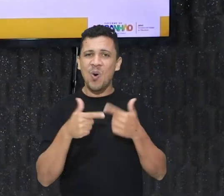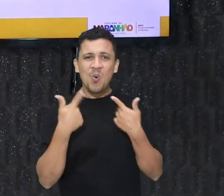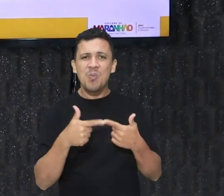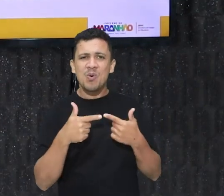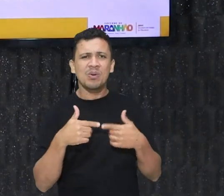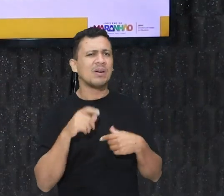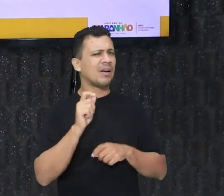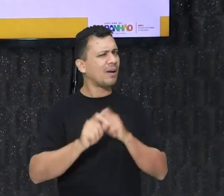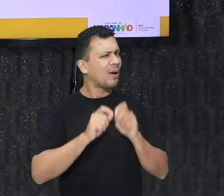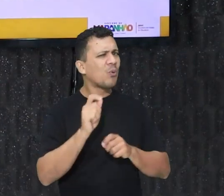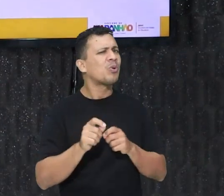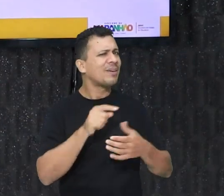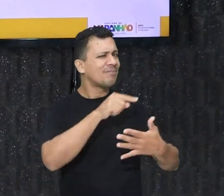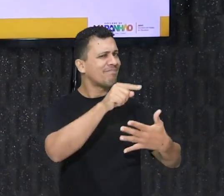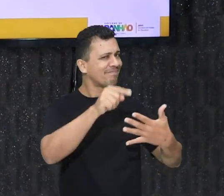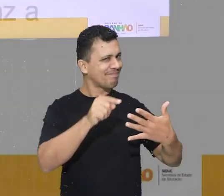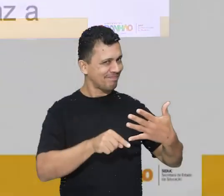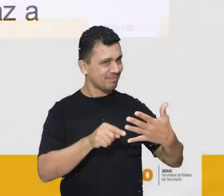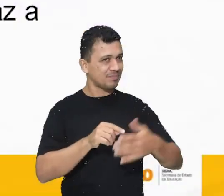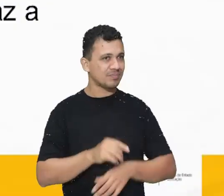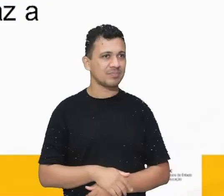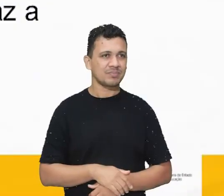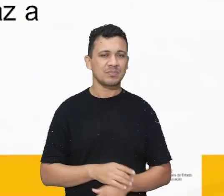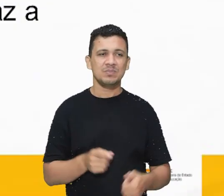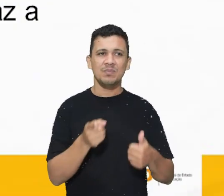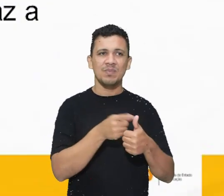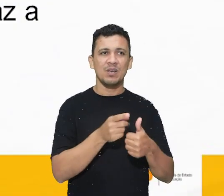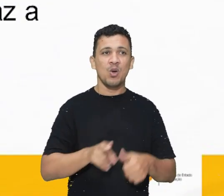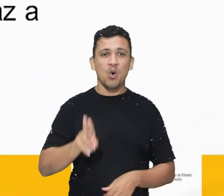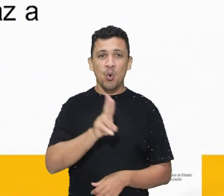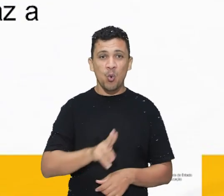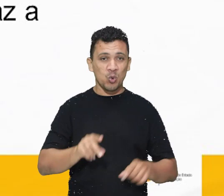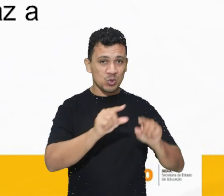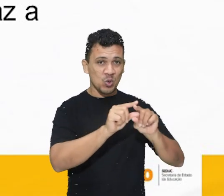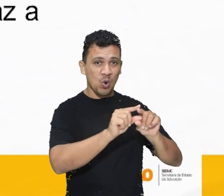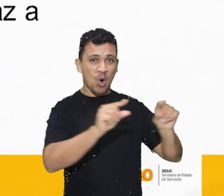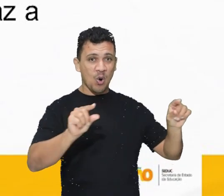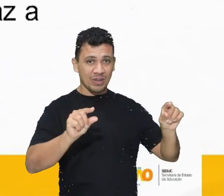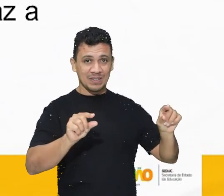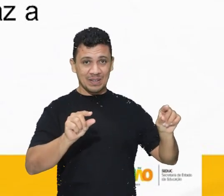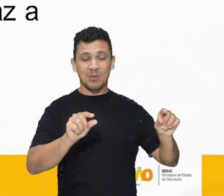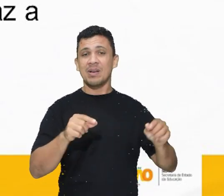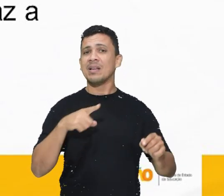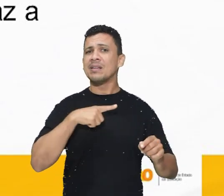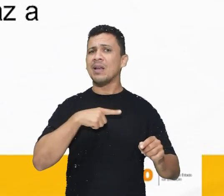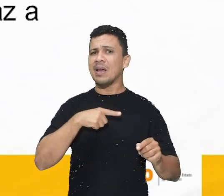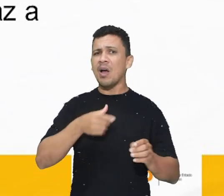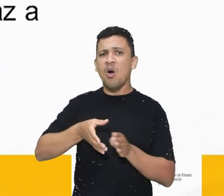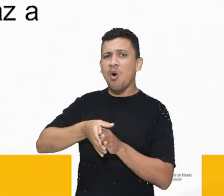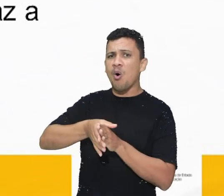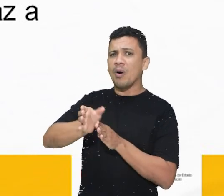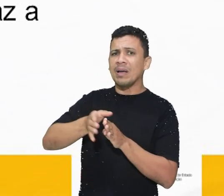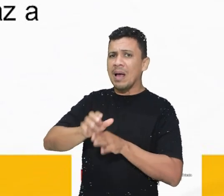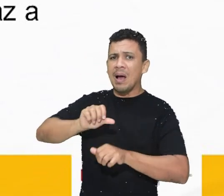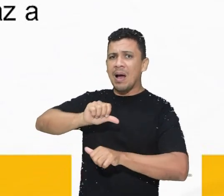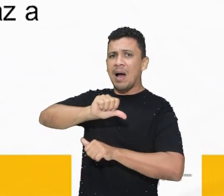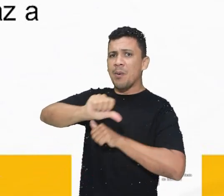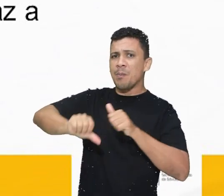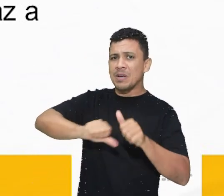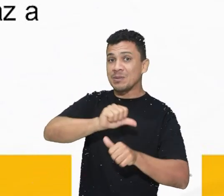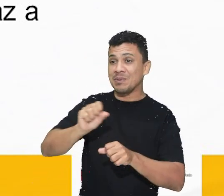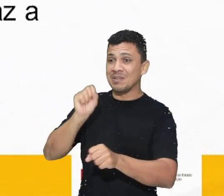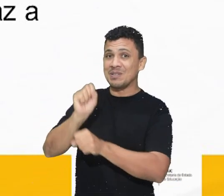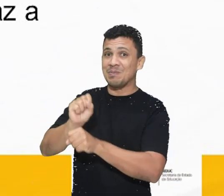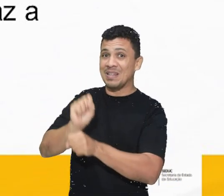pela. Vamos lá. Emprego de uma oração adversativa que orienta a quebra de expectativa ao